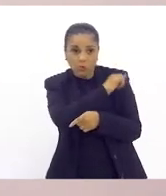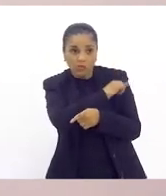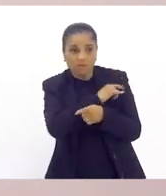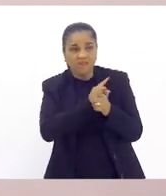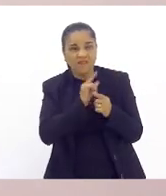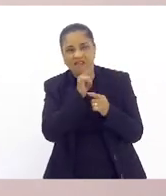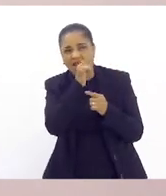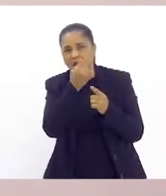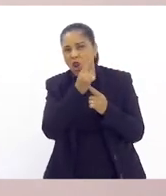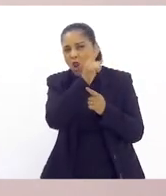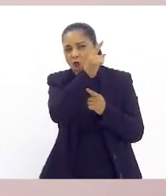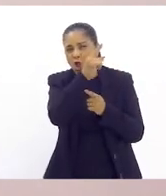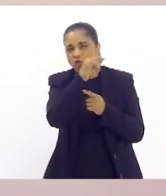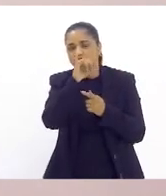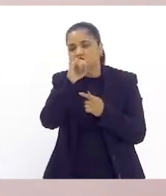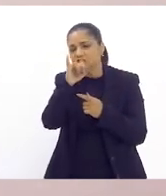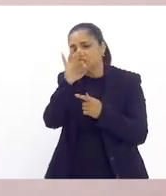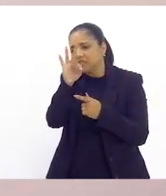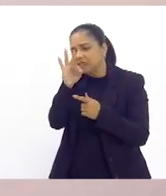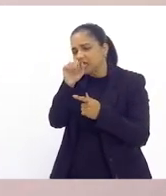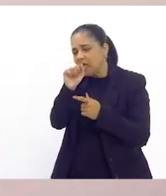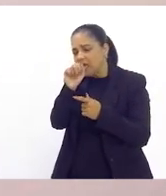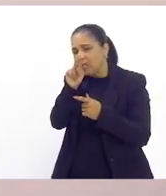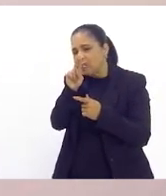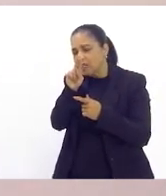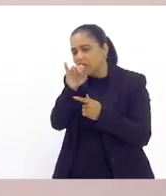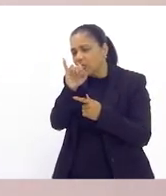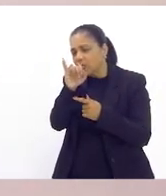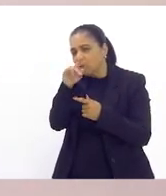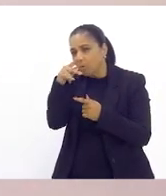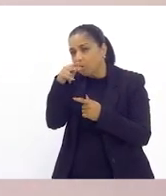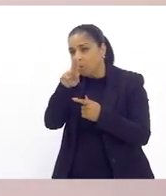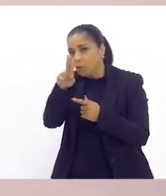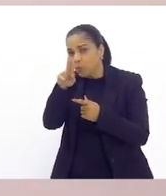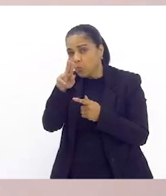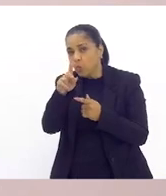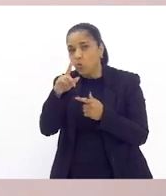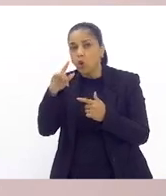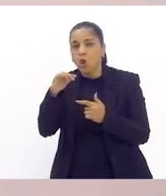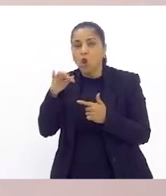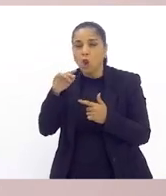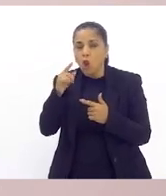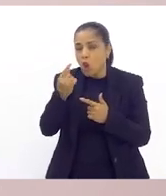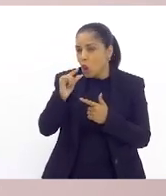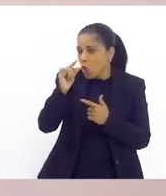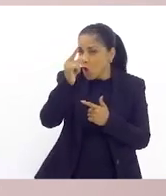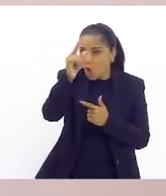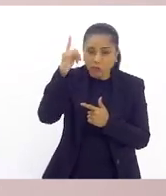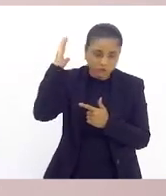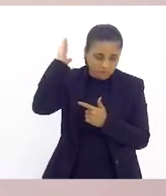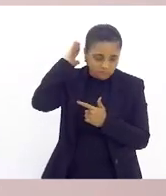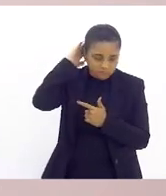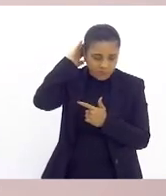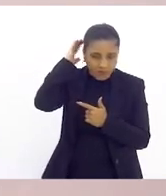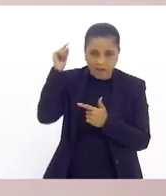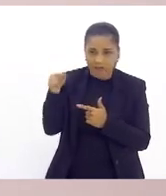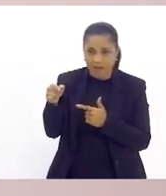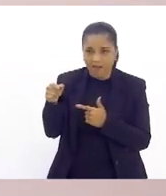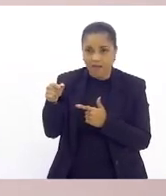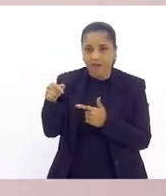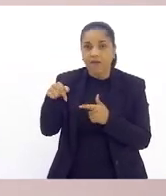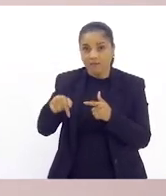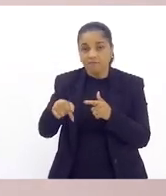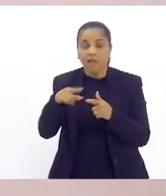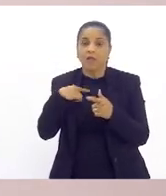de Itaipu lá no Paraná ela vem lá de Belo Monte no Pará tem custo de transmissão isso tá embutida